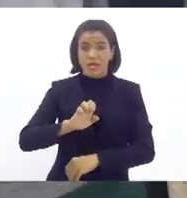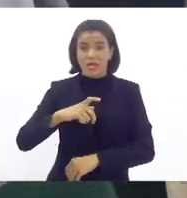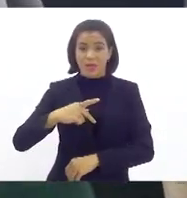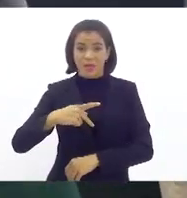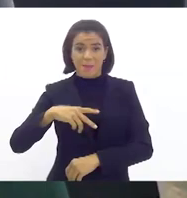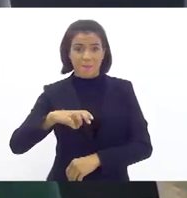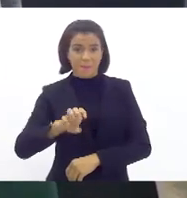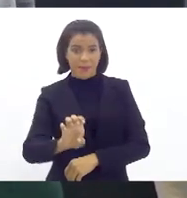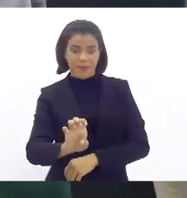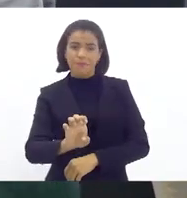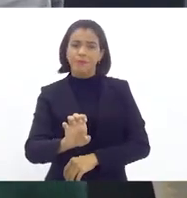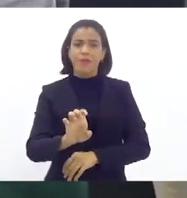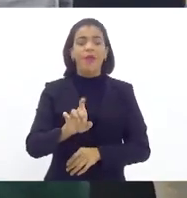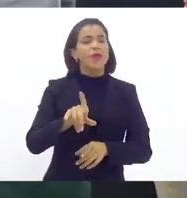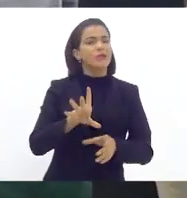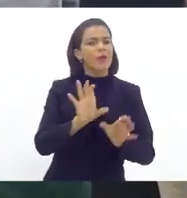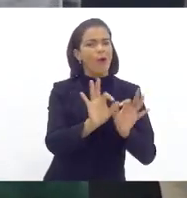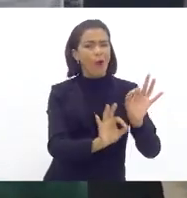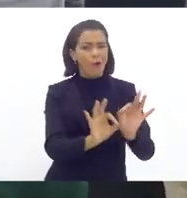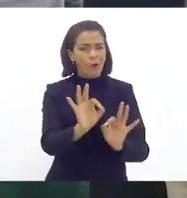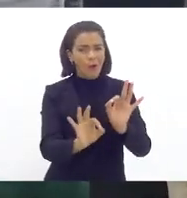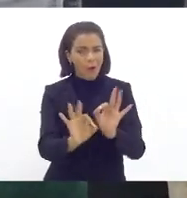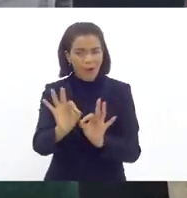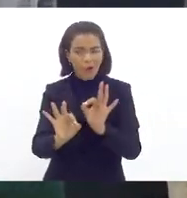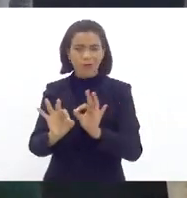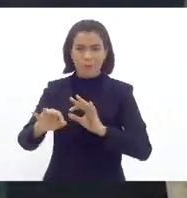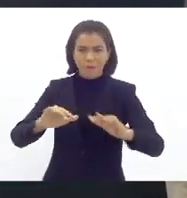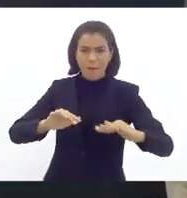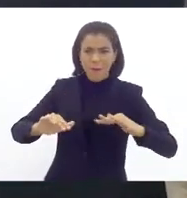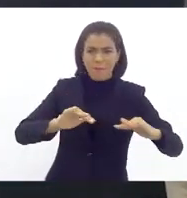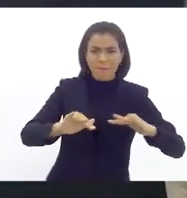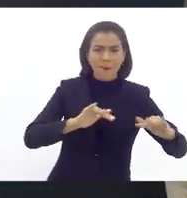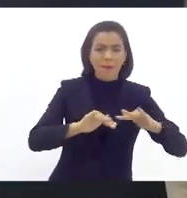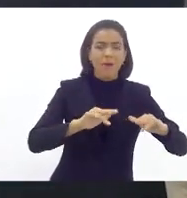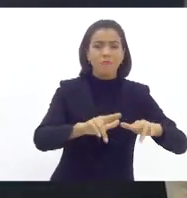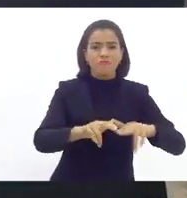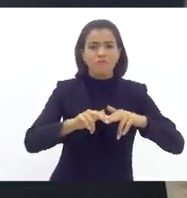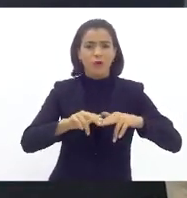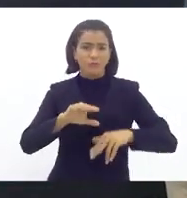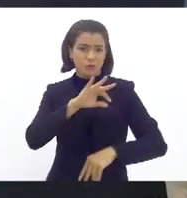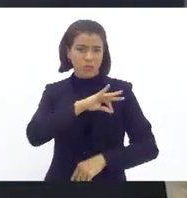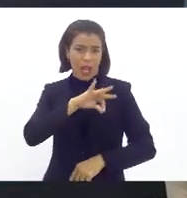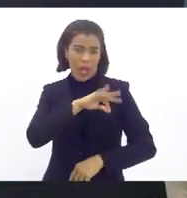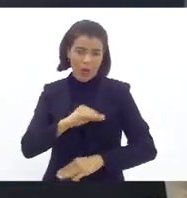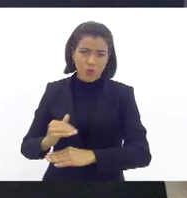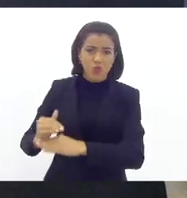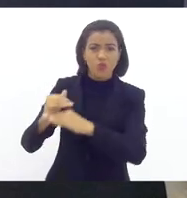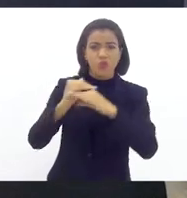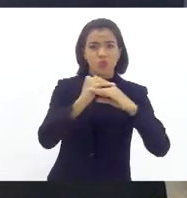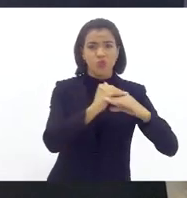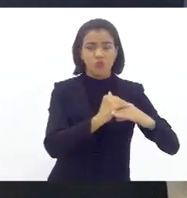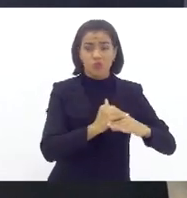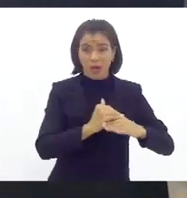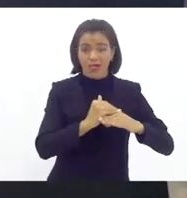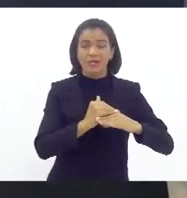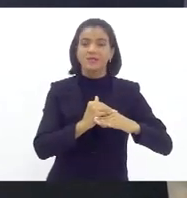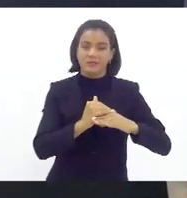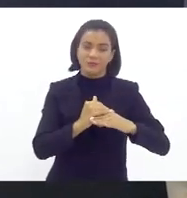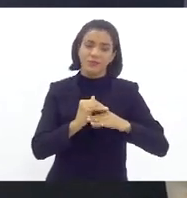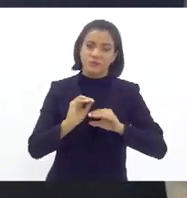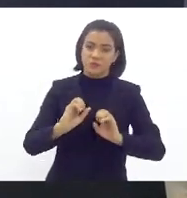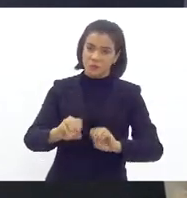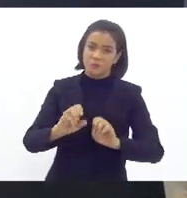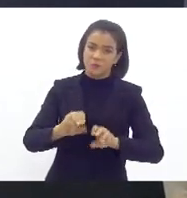está organizando a frente de uma importante mobilização pelo Piso Nacional da Educação, que também é uma temática, é, Miki? Muito importante. Nós